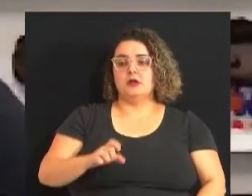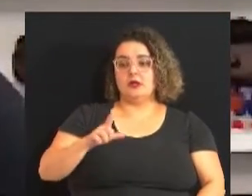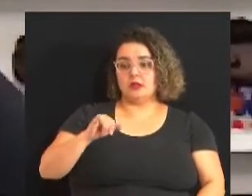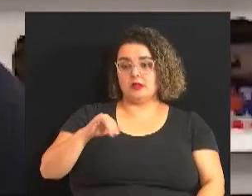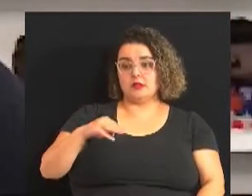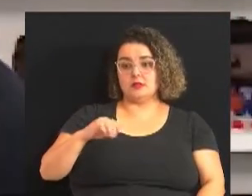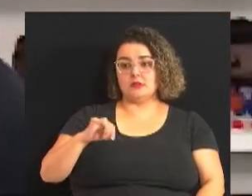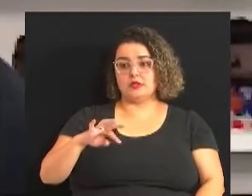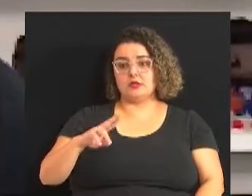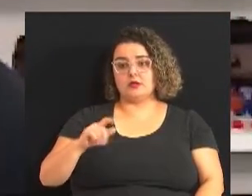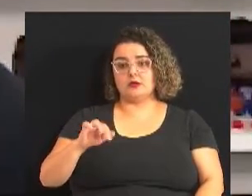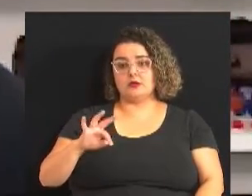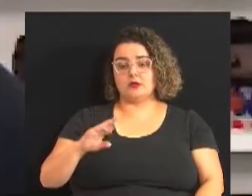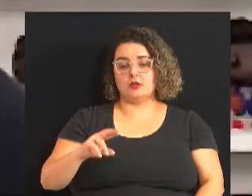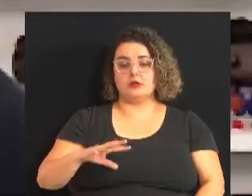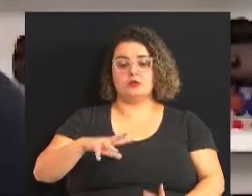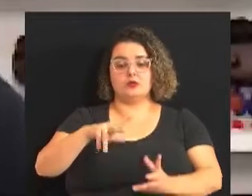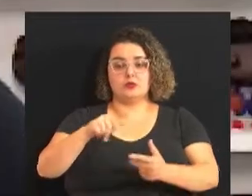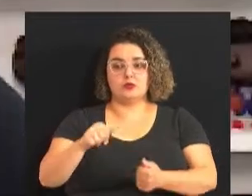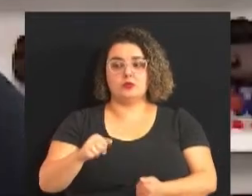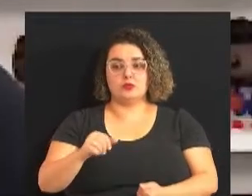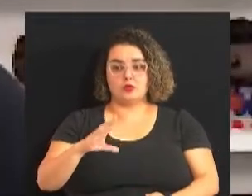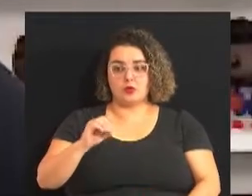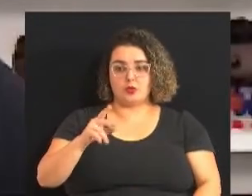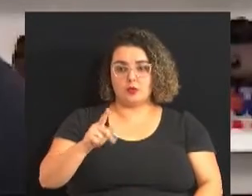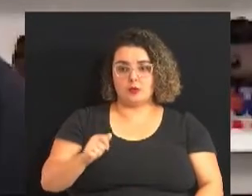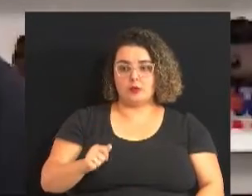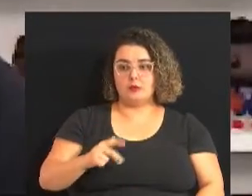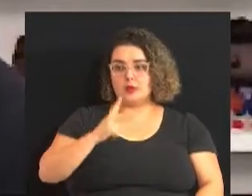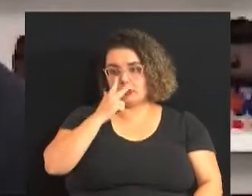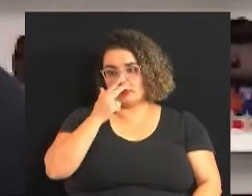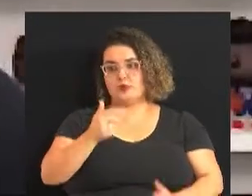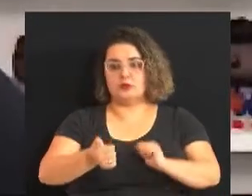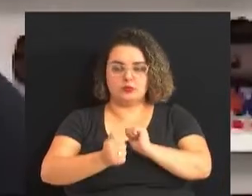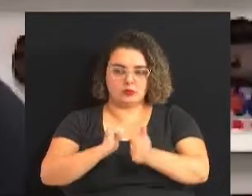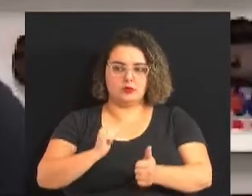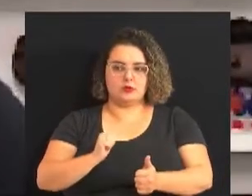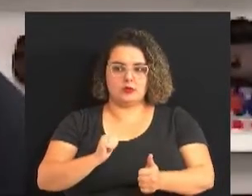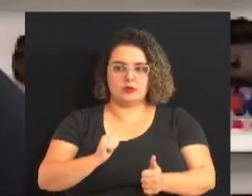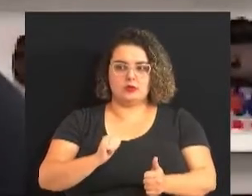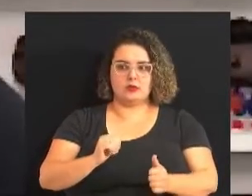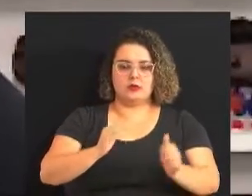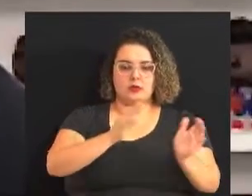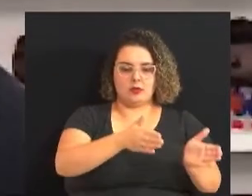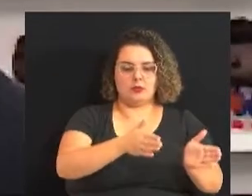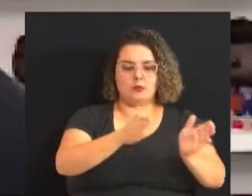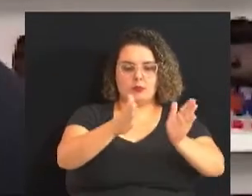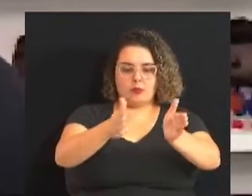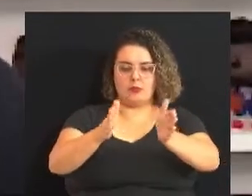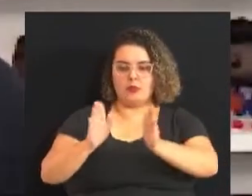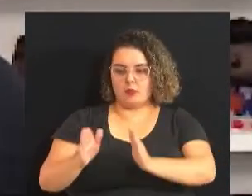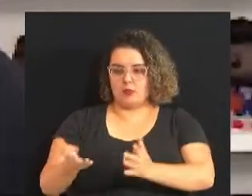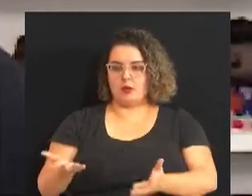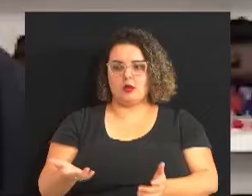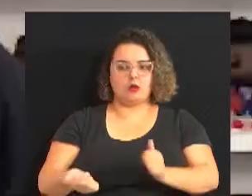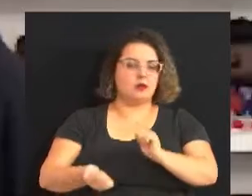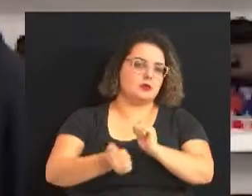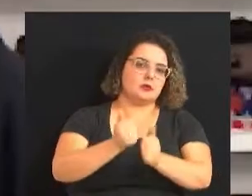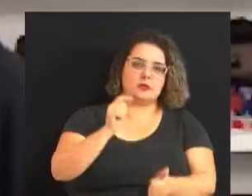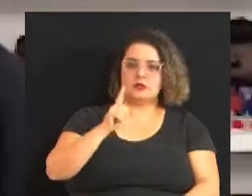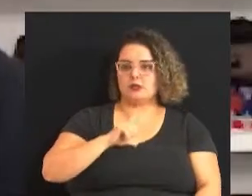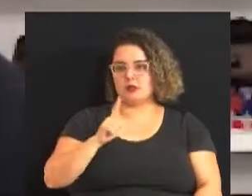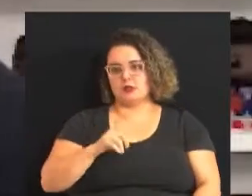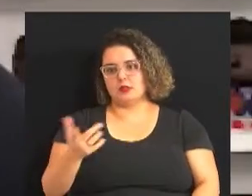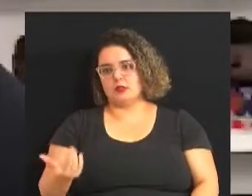ela virou mais ou menos como eliminatórias do futebol, que acontece em Tá. janelas, né? Então, o futebol, você tem, tipo,